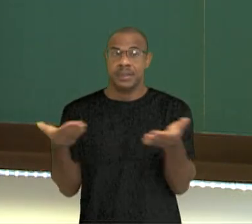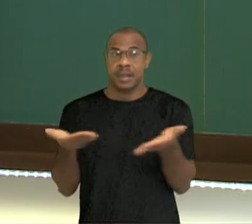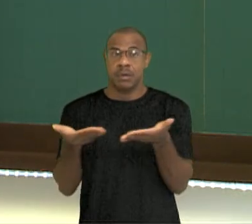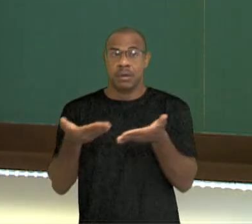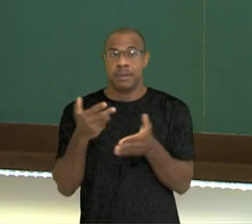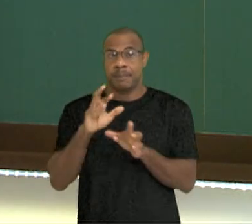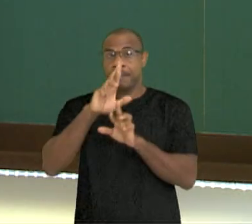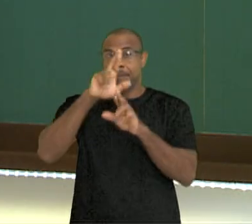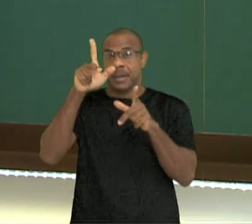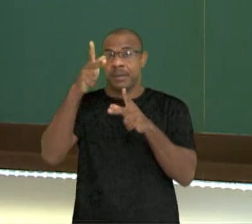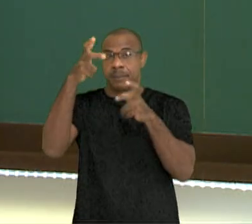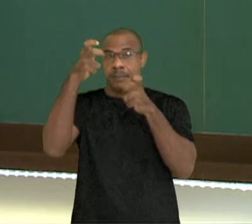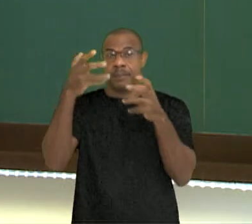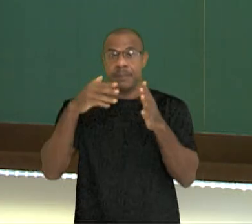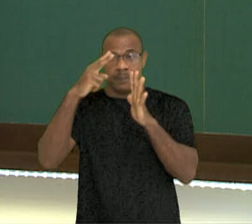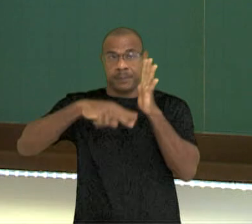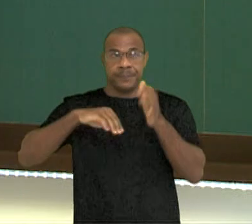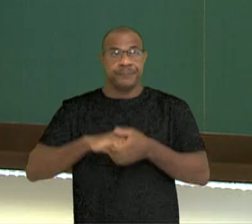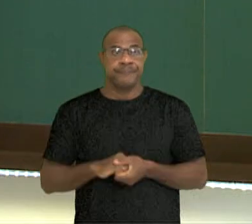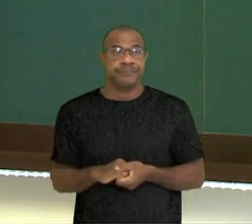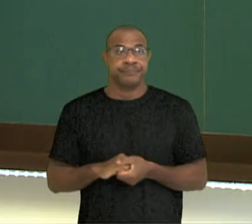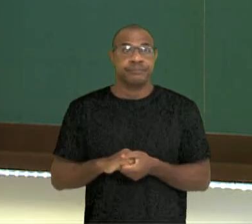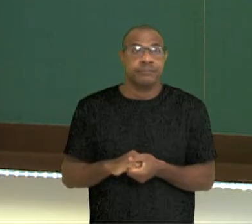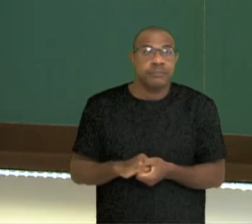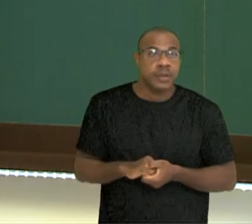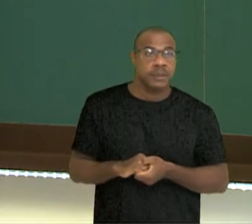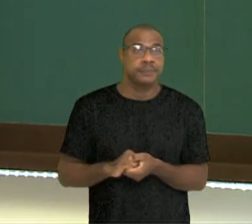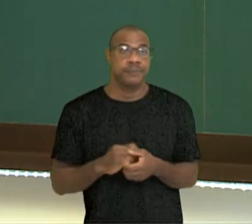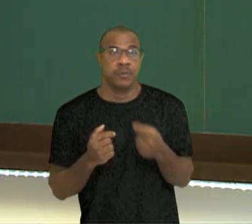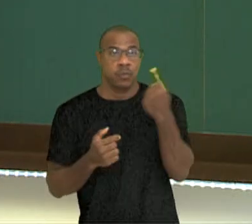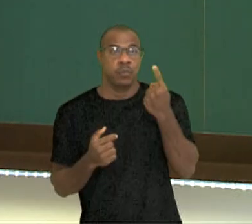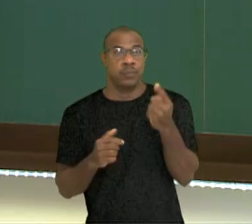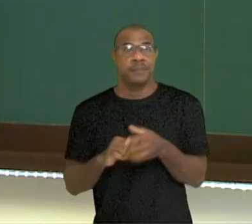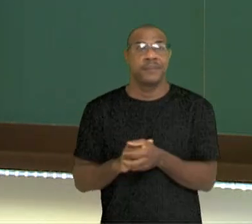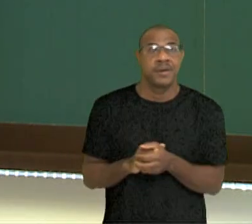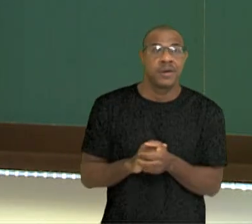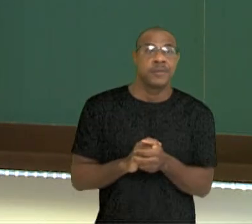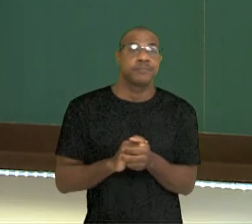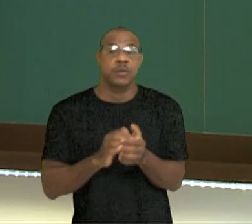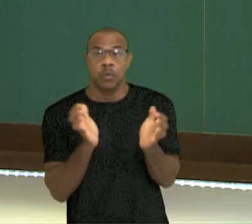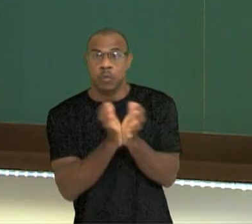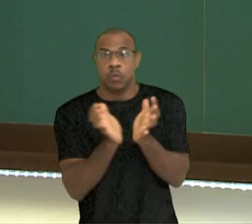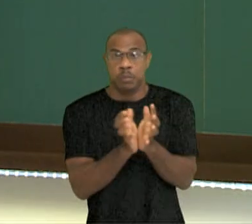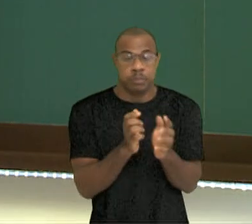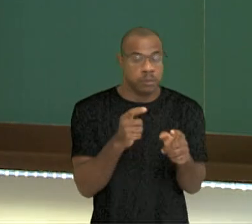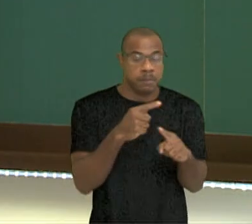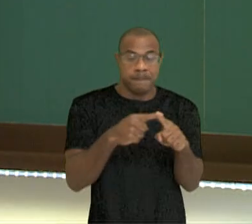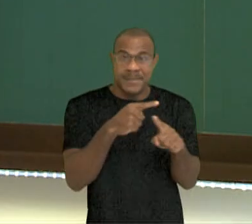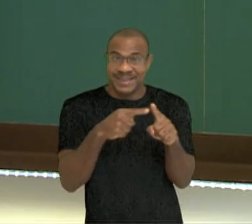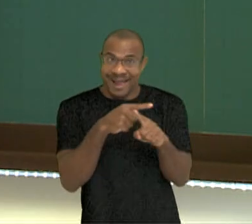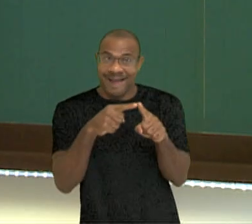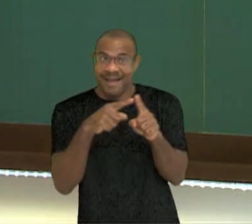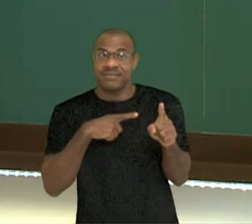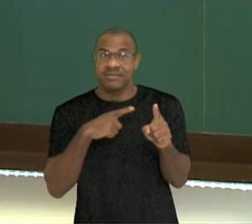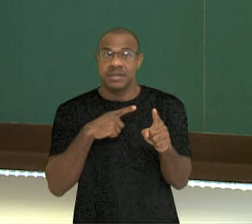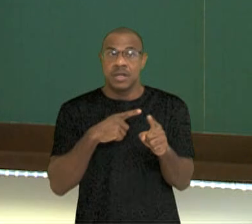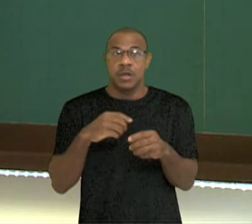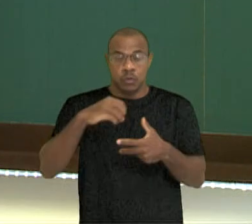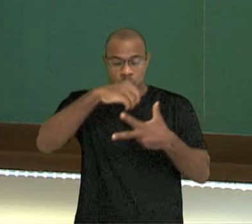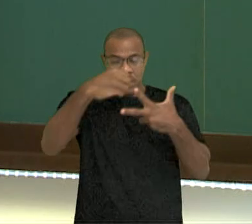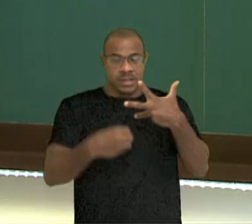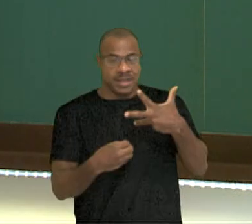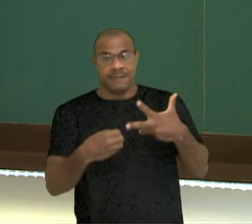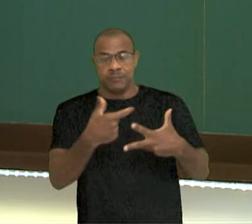as diferenças e semelhanças. Manchete 1. Metade dos candidatos do Enem 2019